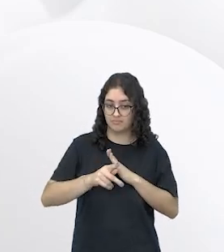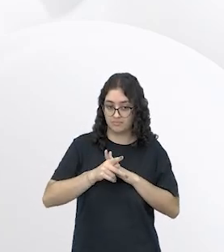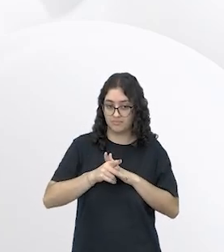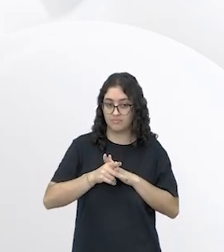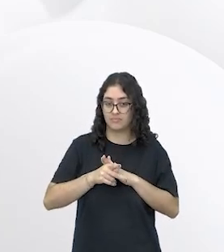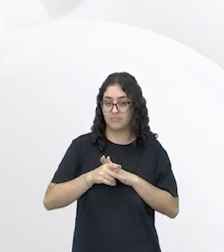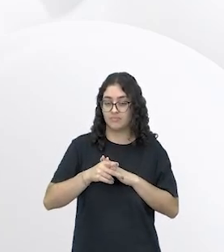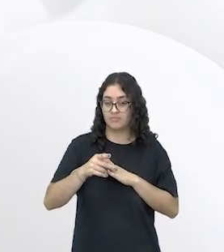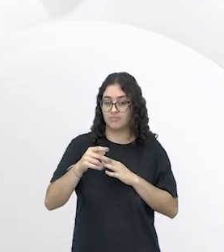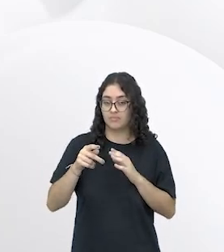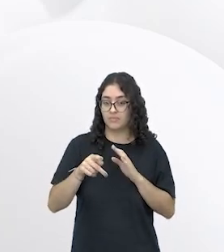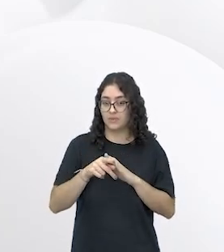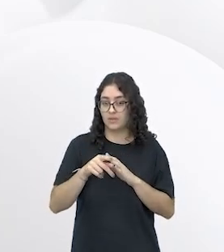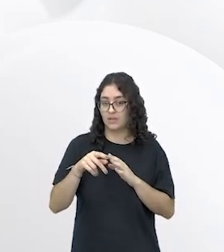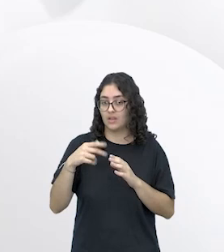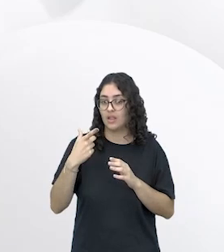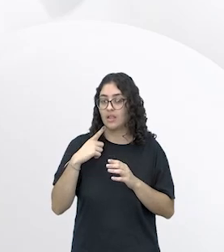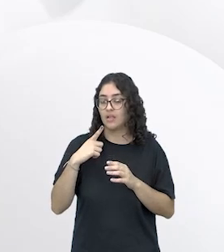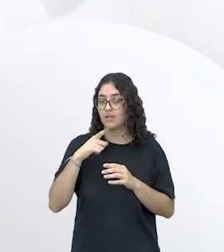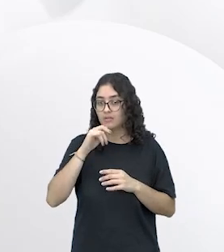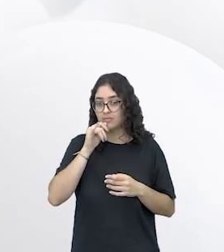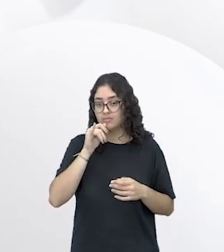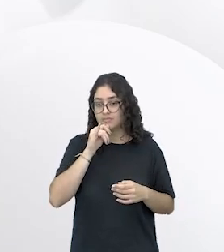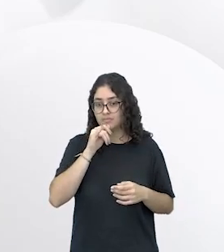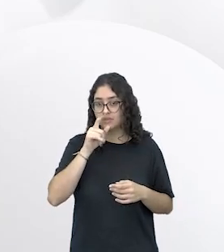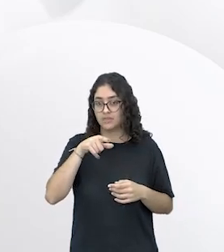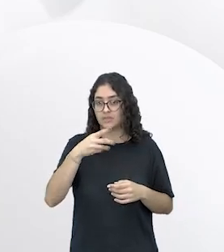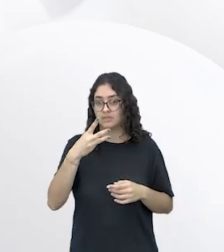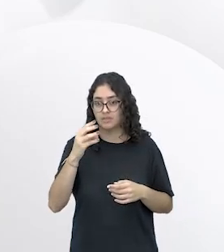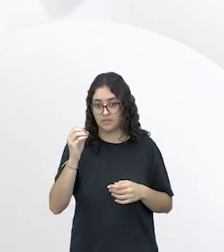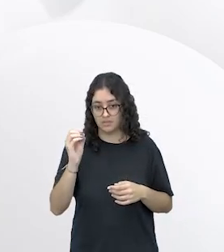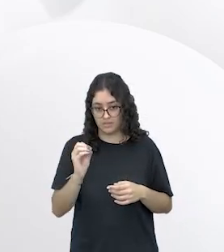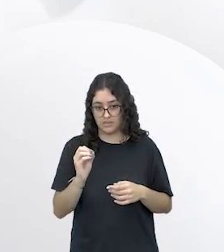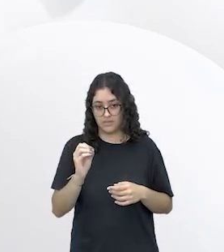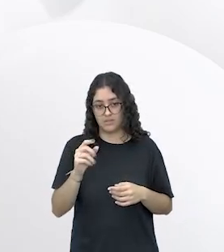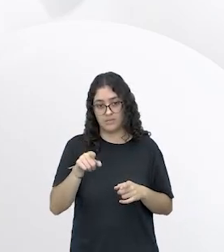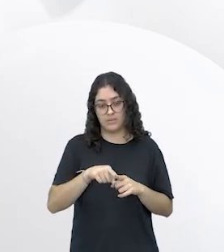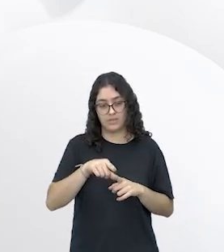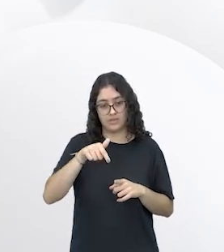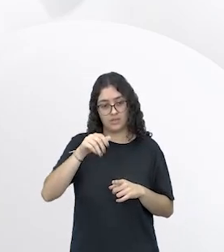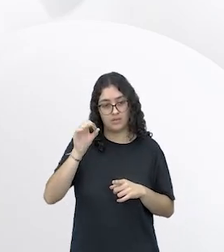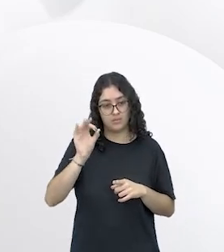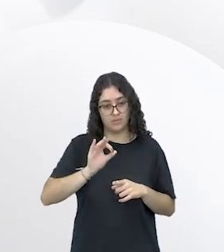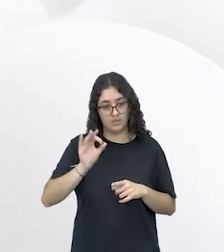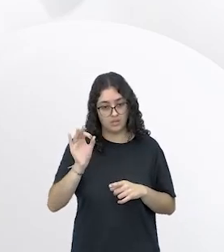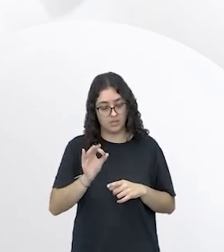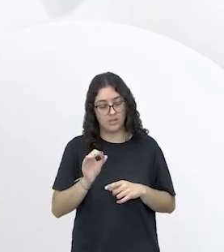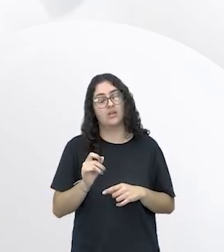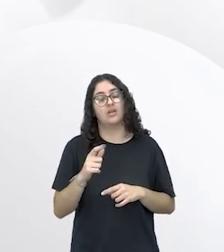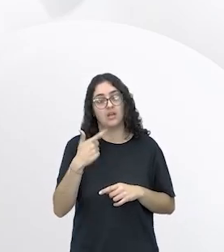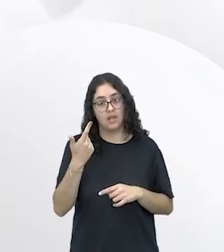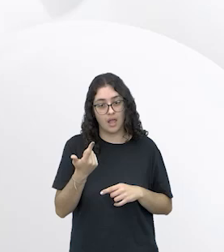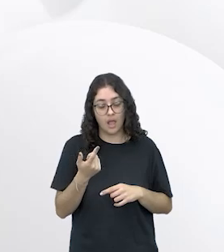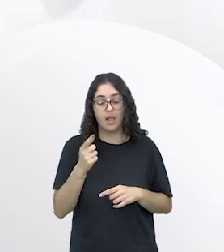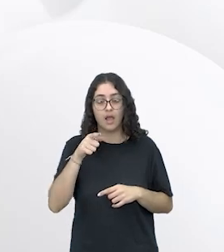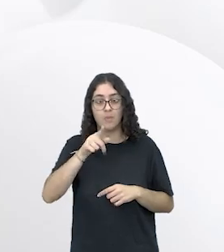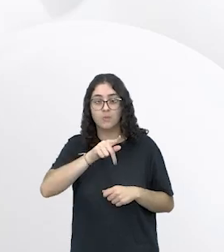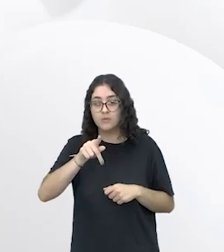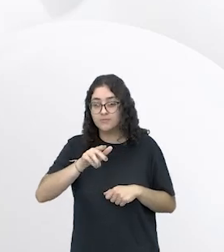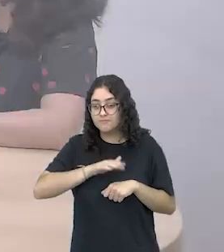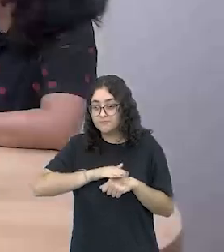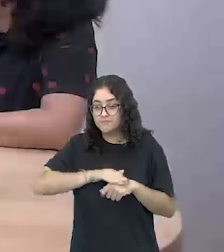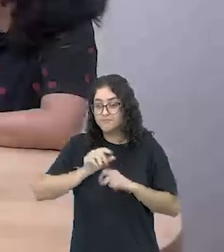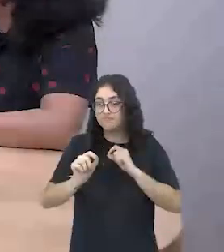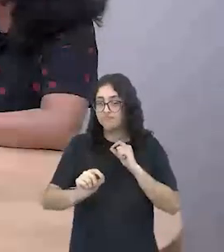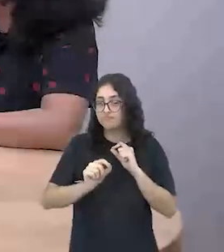a instrução por pares, quando ele estiver entre 30% e 70%, aí sim o professor vai fazer o quê?